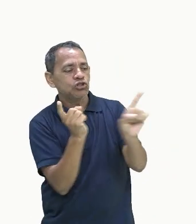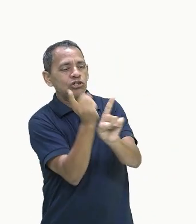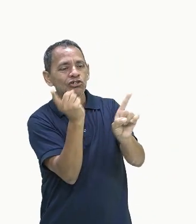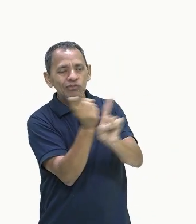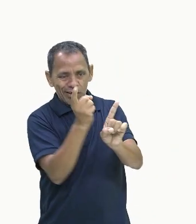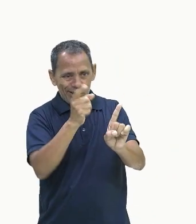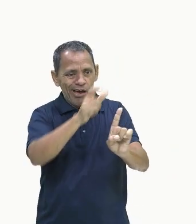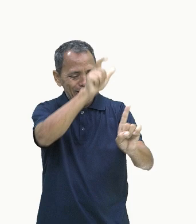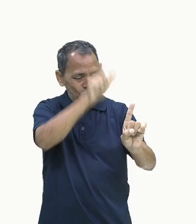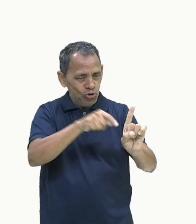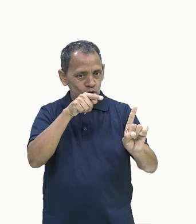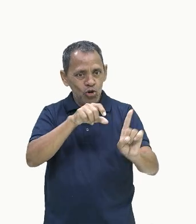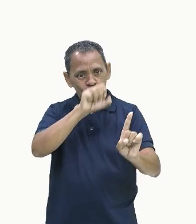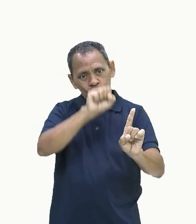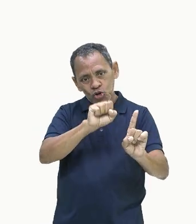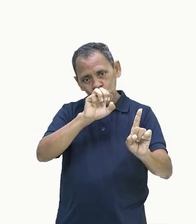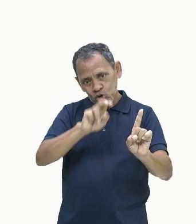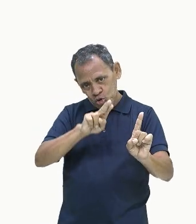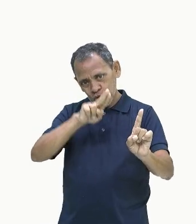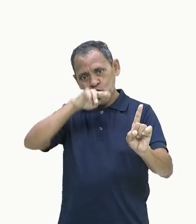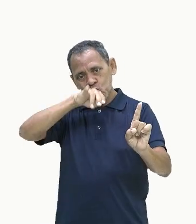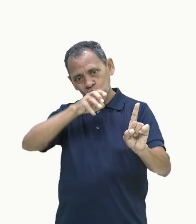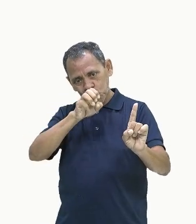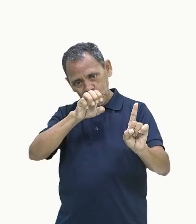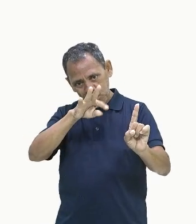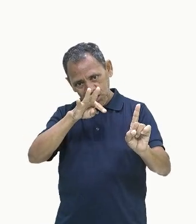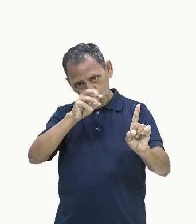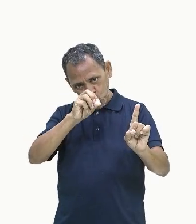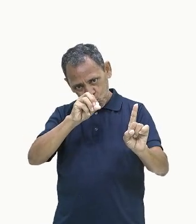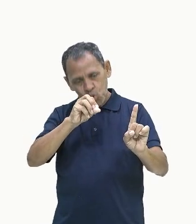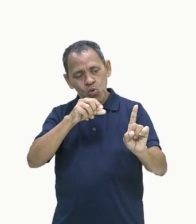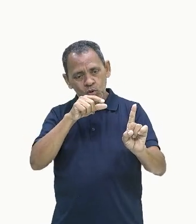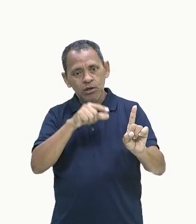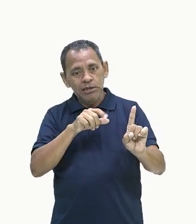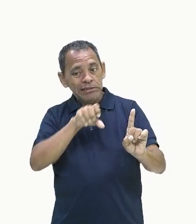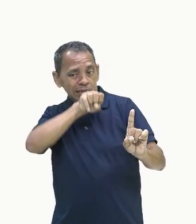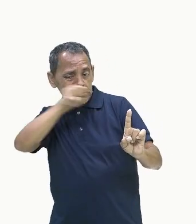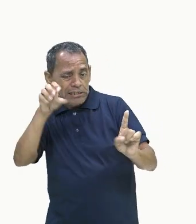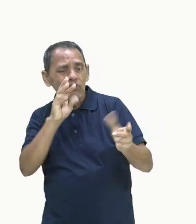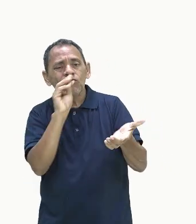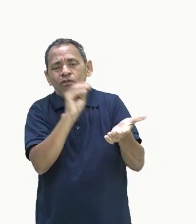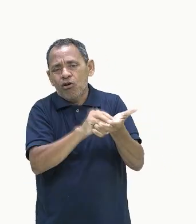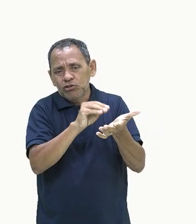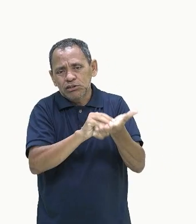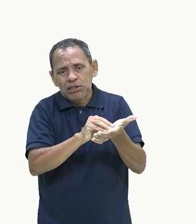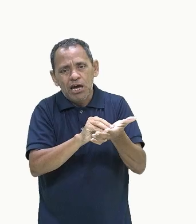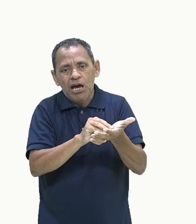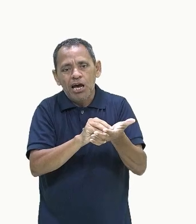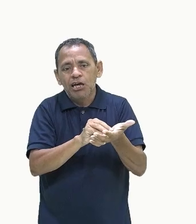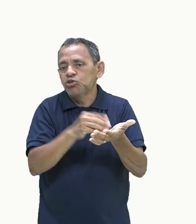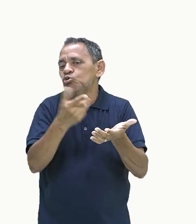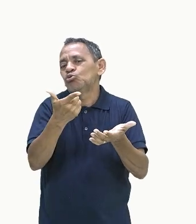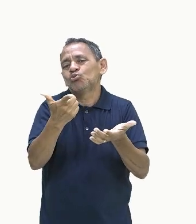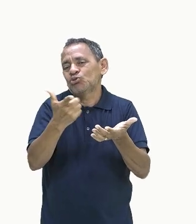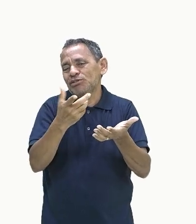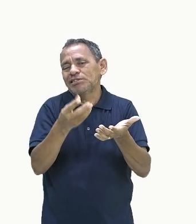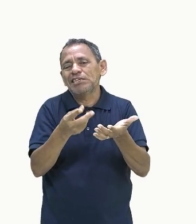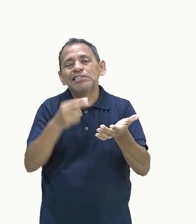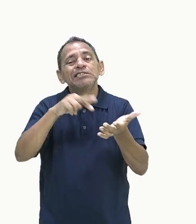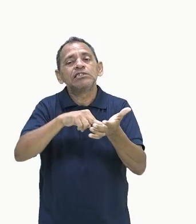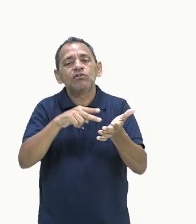palavra mais importante que, se faltar, vai quebrar a cadeia do sentido ali presente, tá